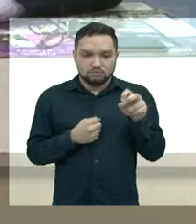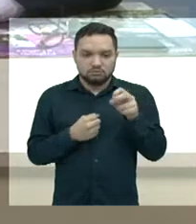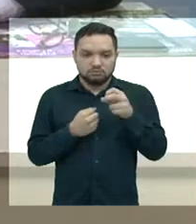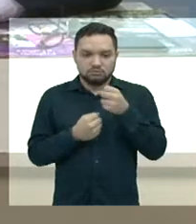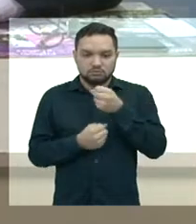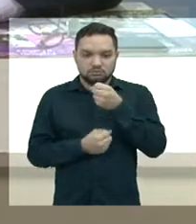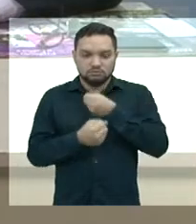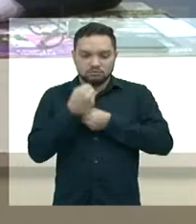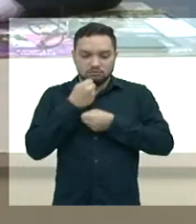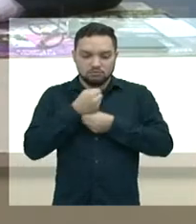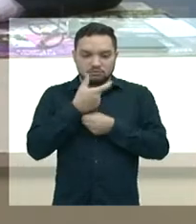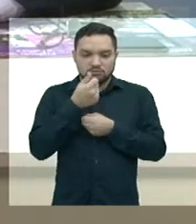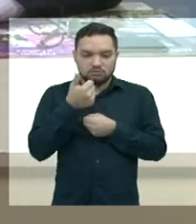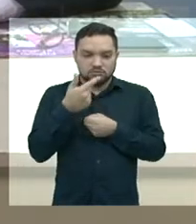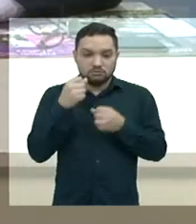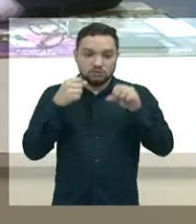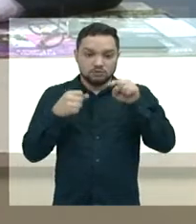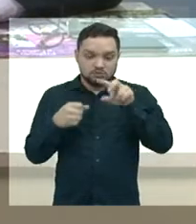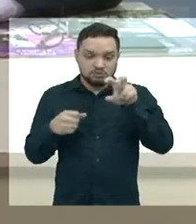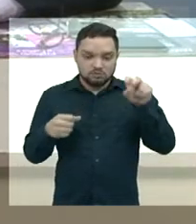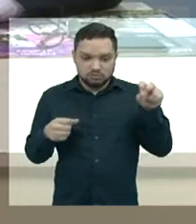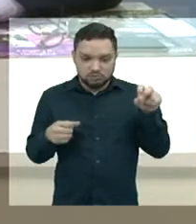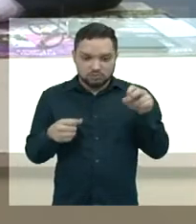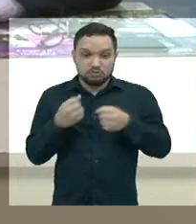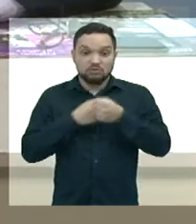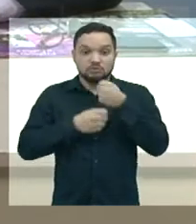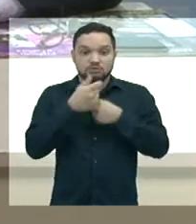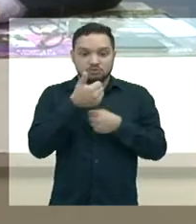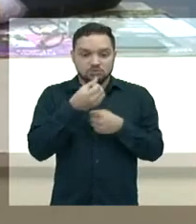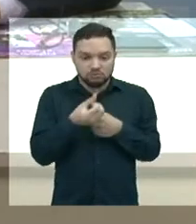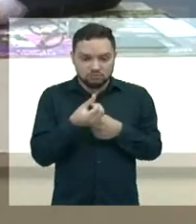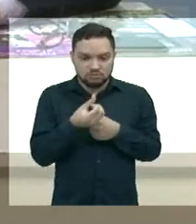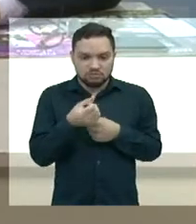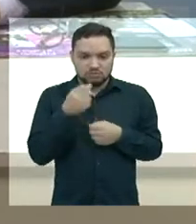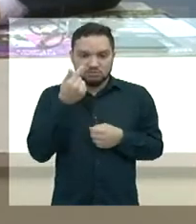2012, 9.500 votos. Em 2016,